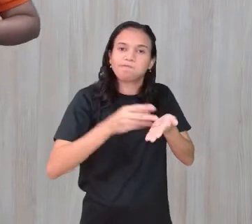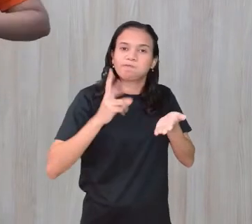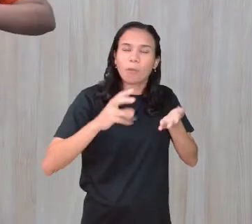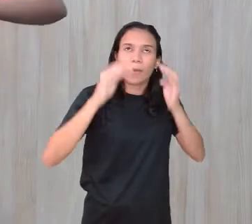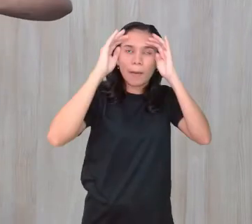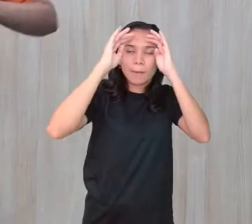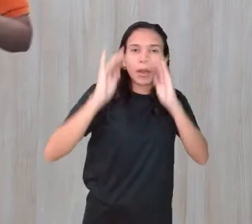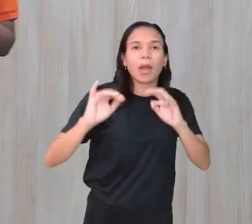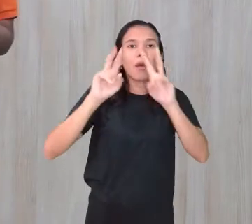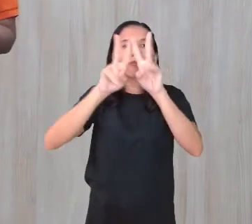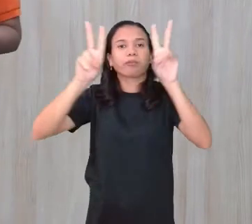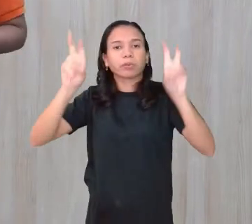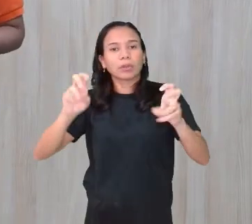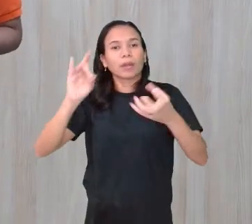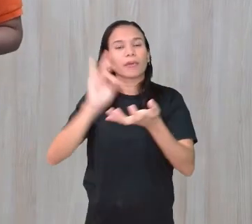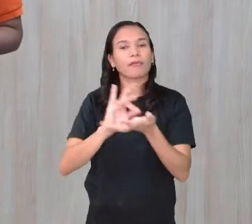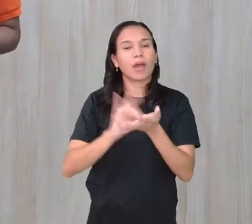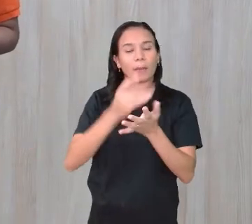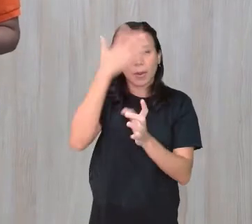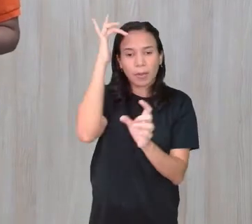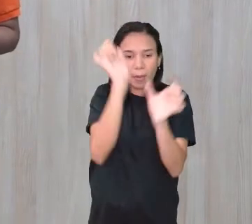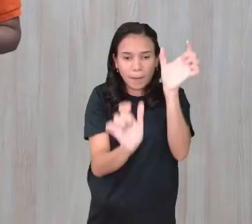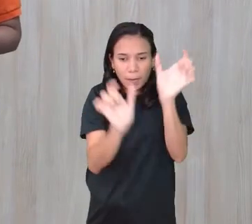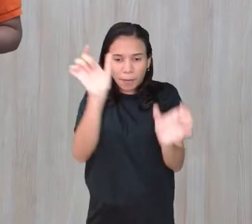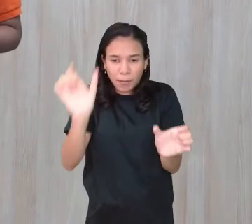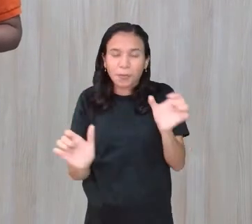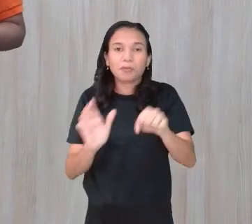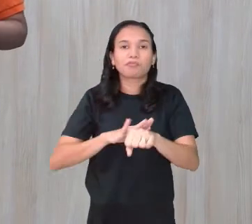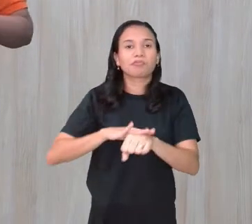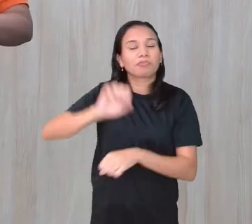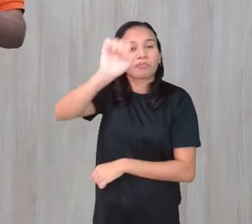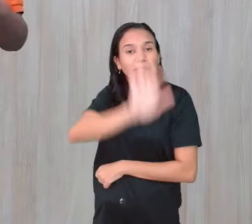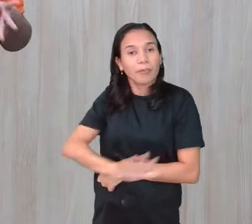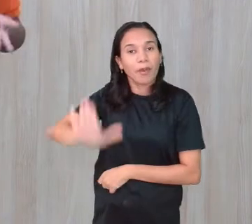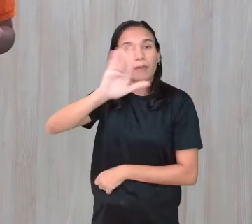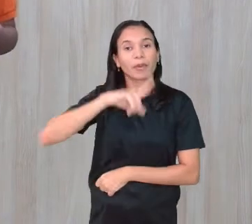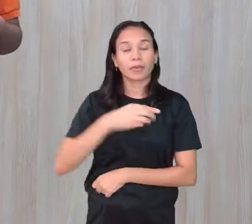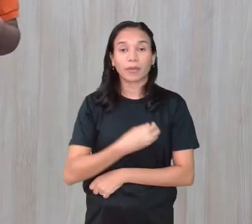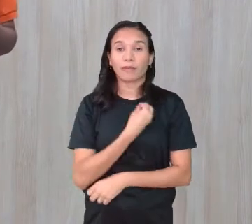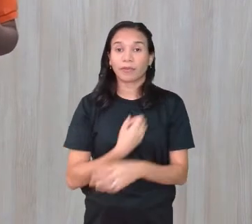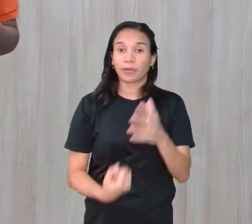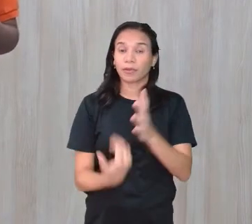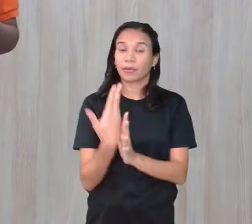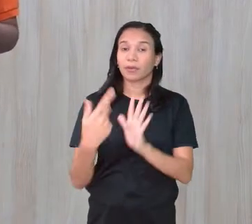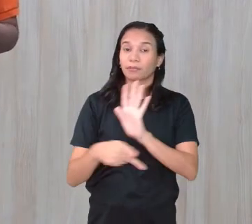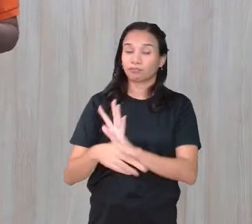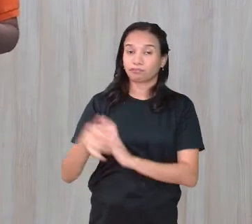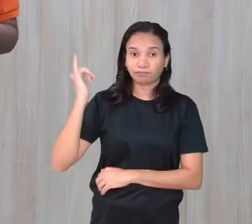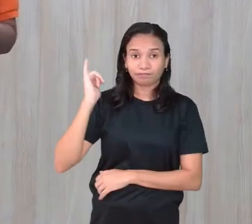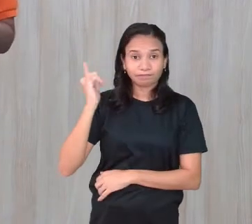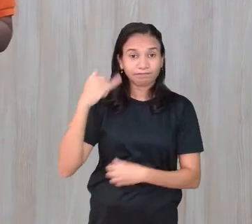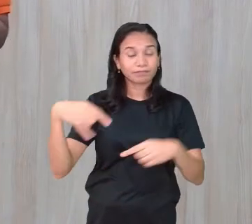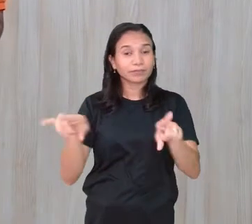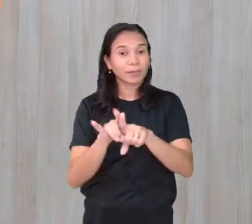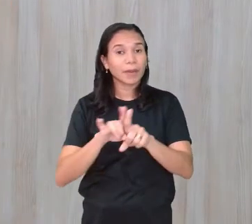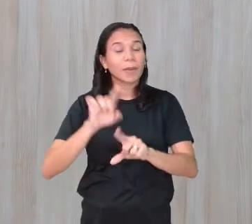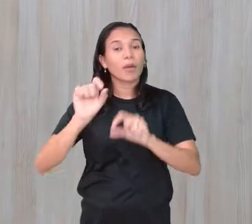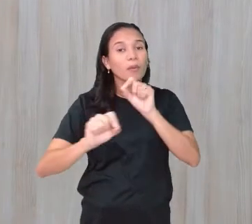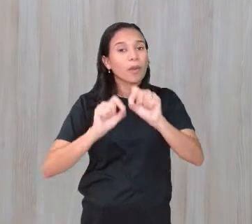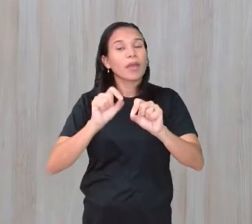tema, respeitando a verdade das suas personagens, do tempo e do espaço que está sendo criado ali na narrativa, mas